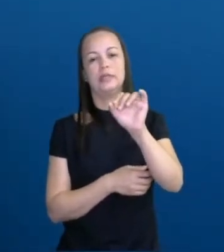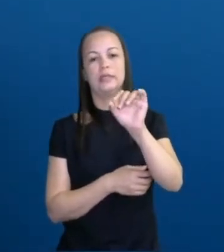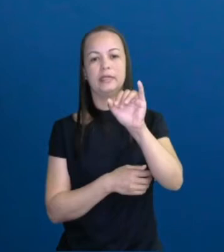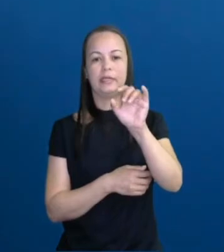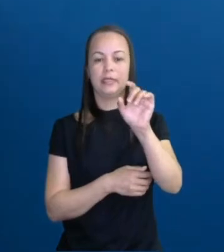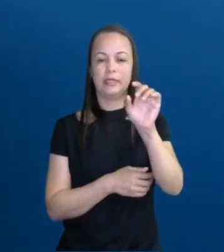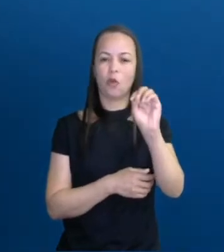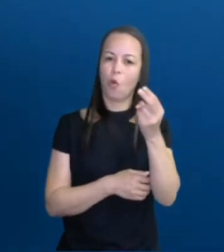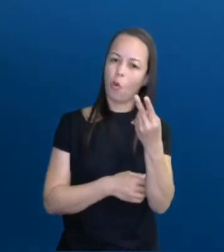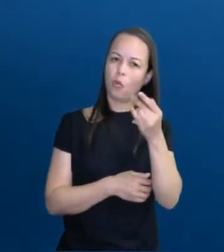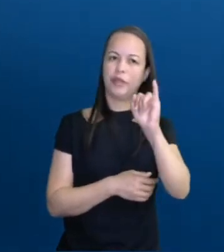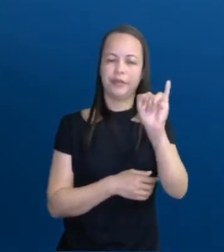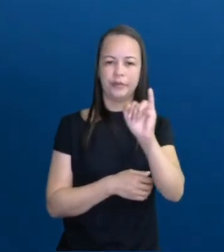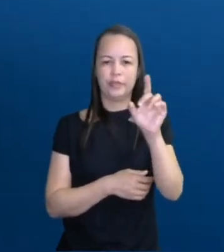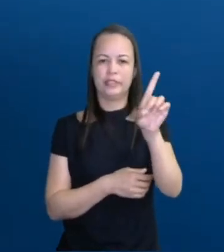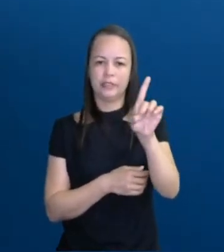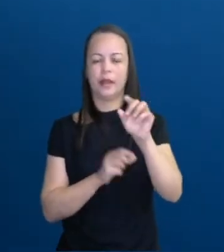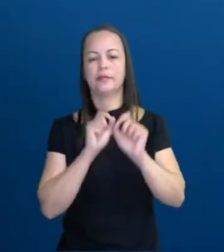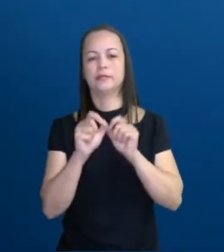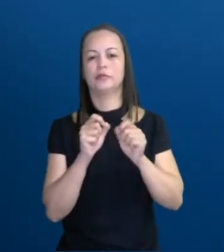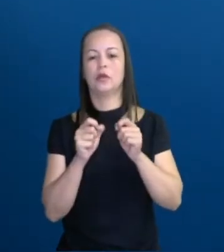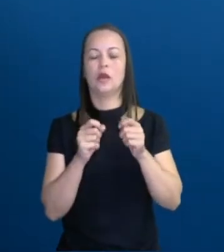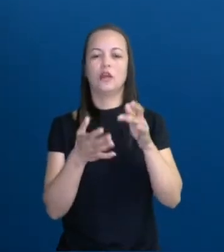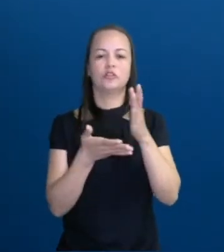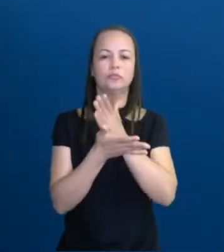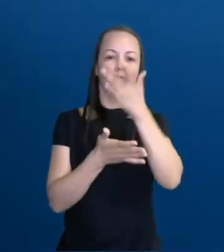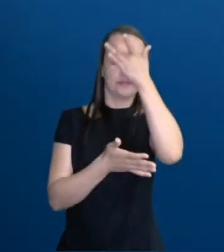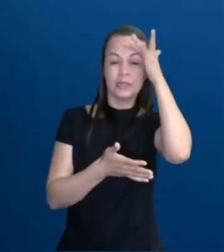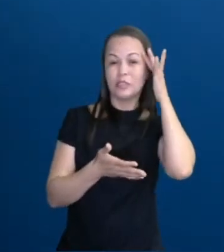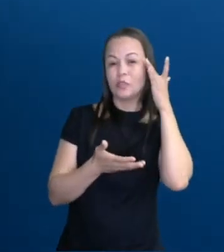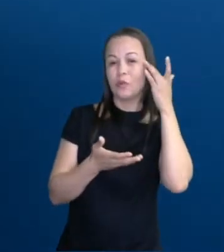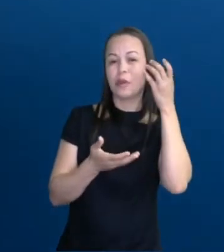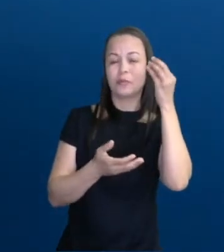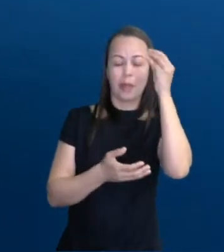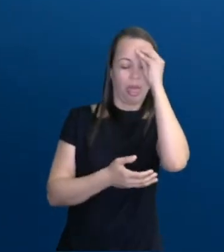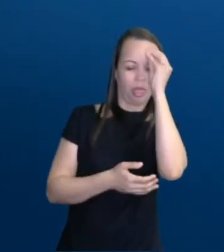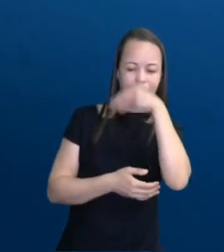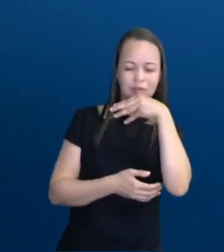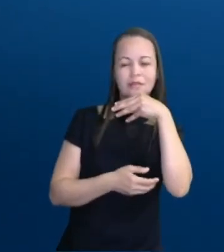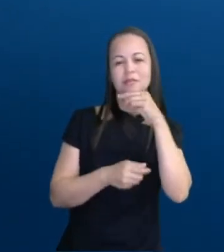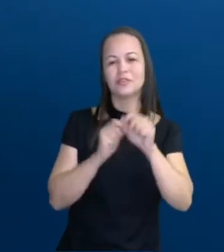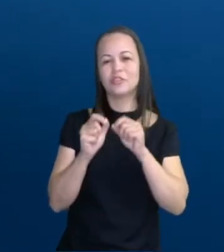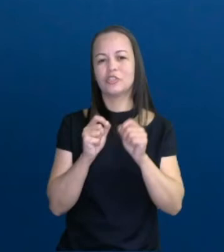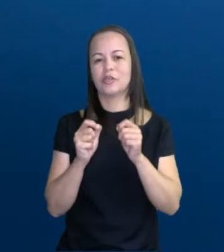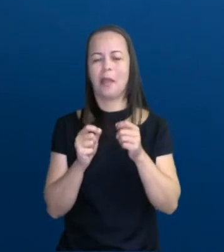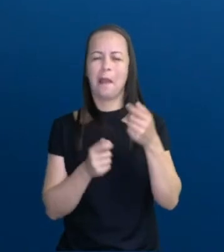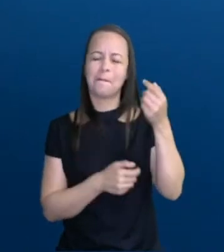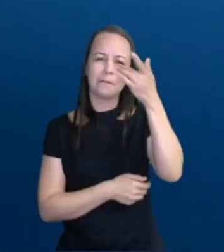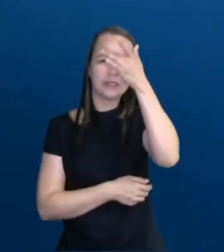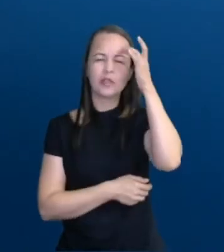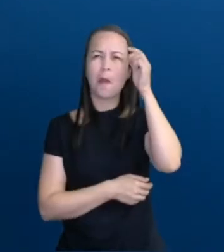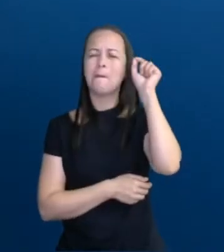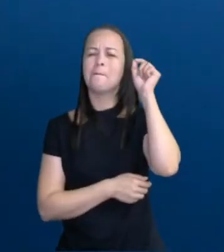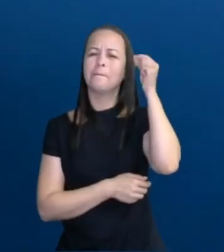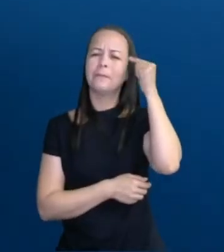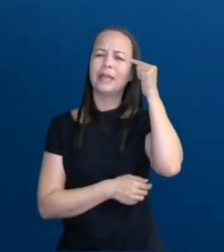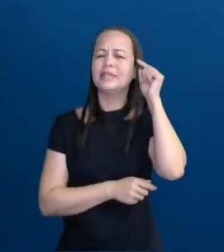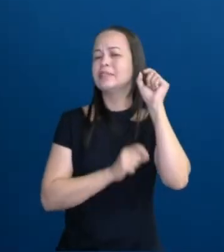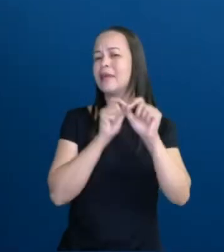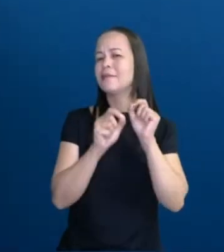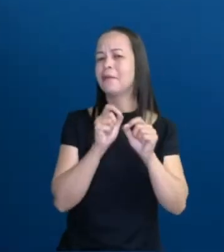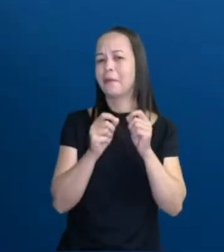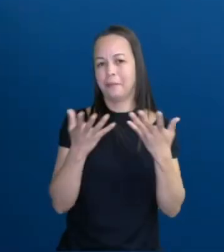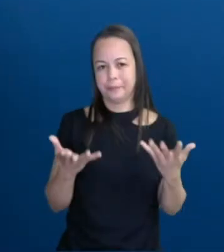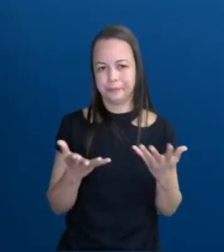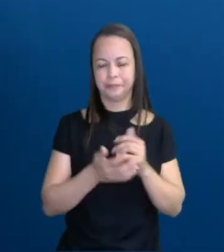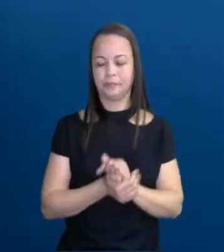Muitas pessoas pensam em desistir. Pensam em quê ou em quem? Quem pensa, pensa em alguma coisa ou